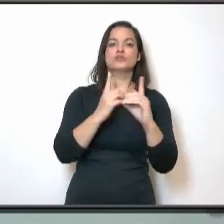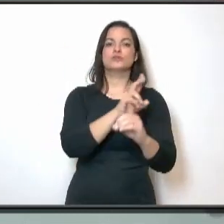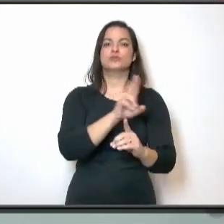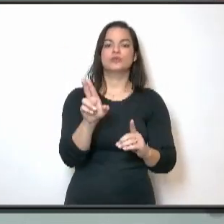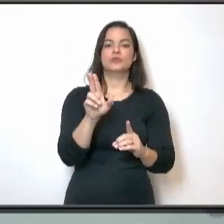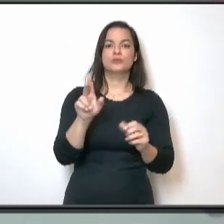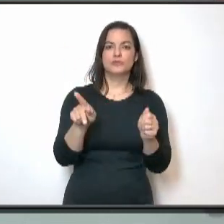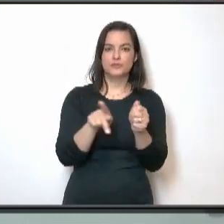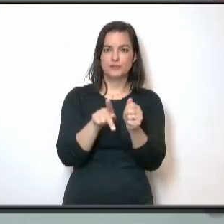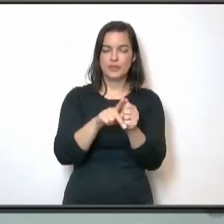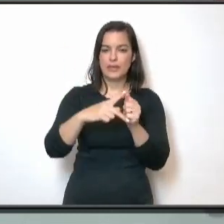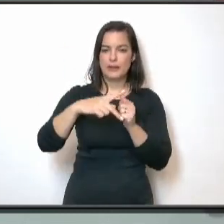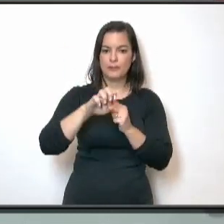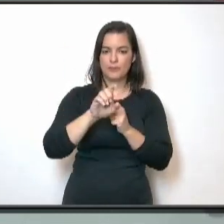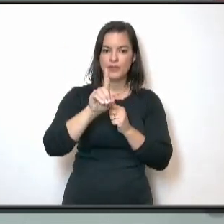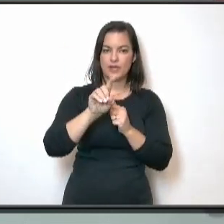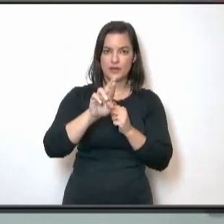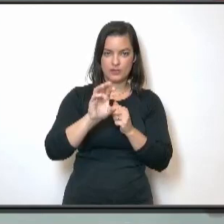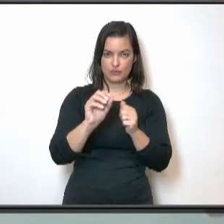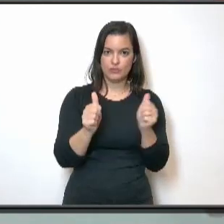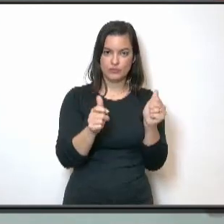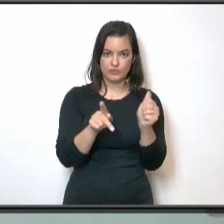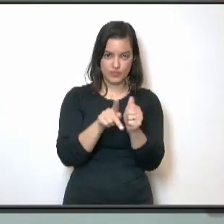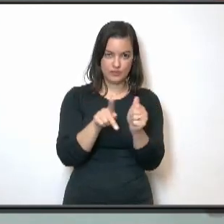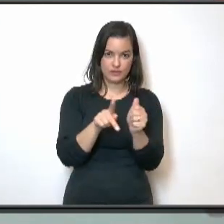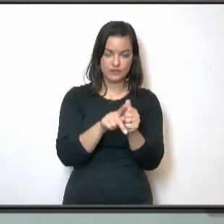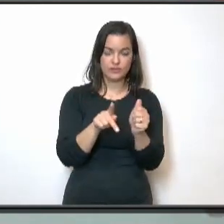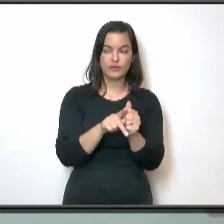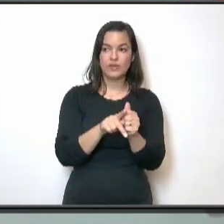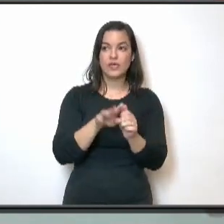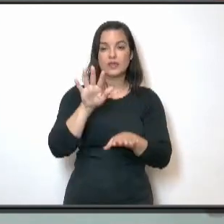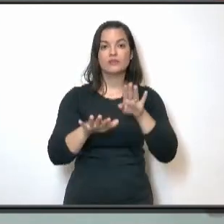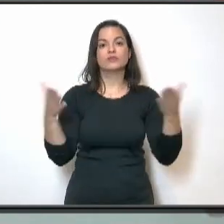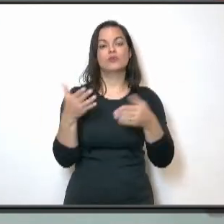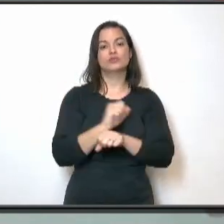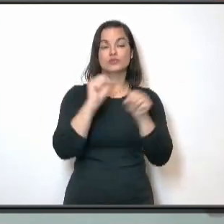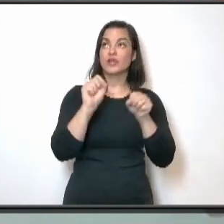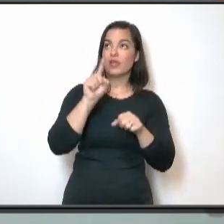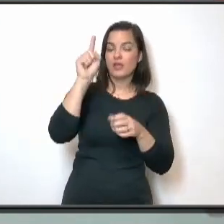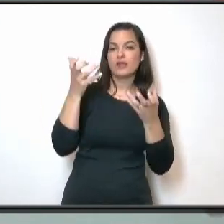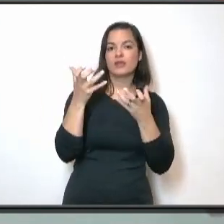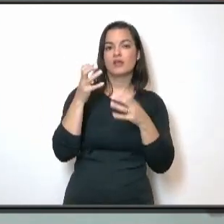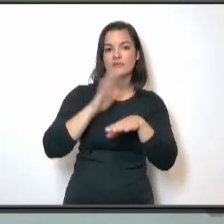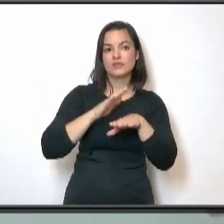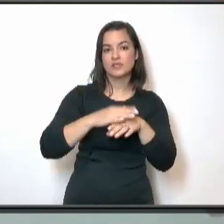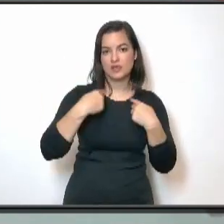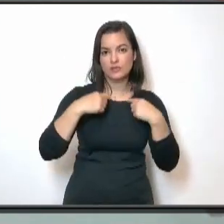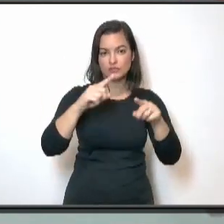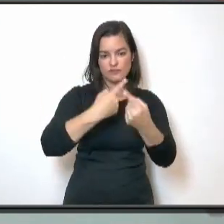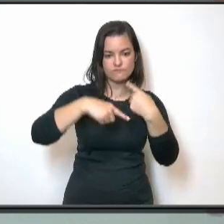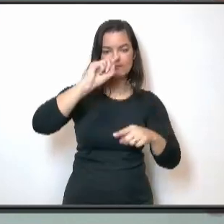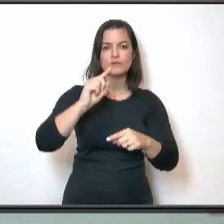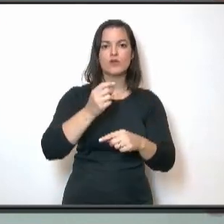nesta manhã é que, quem sabe, Ele queira reavivar um outro discípulo, que é você. Eu também. Amém?